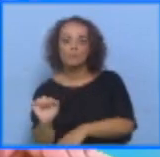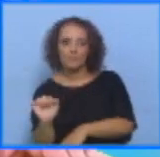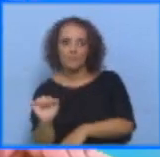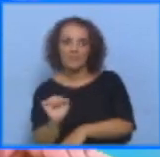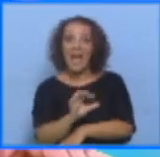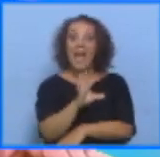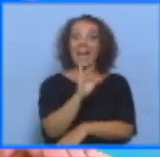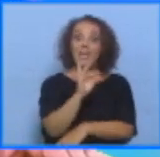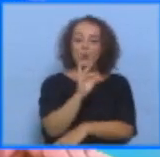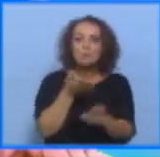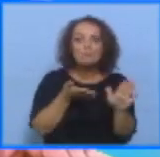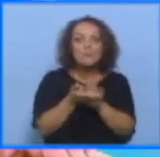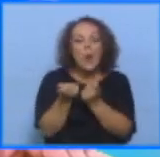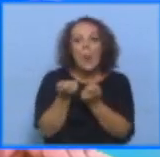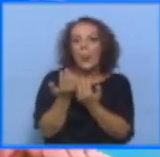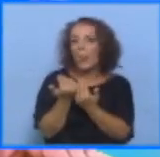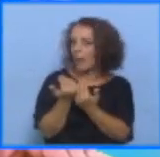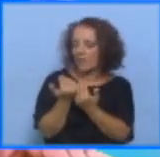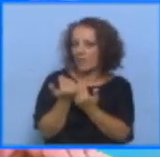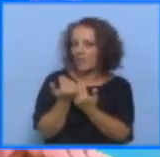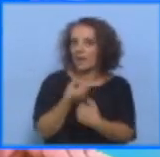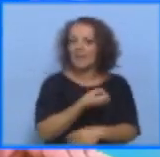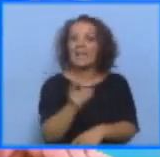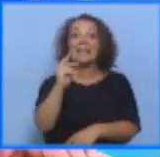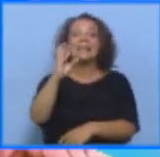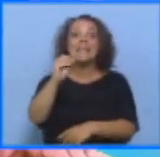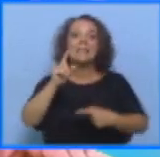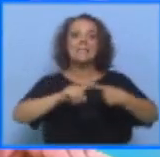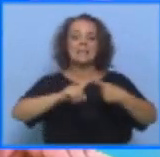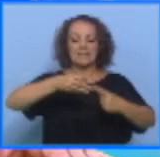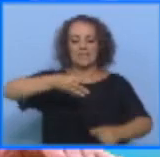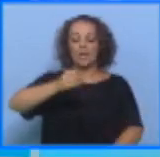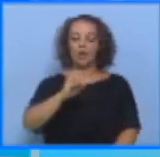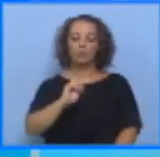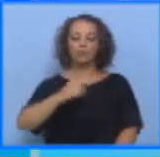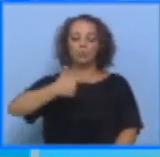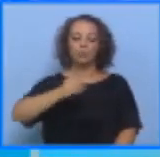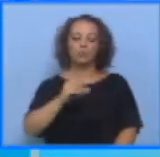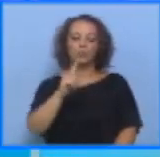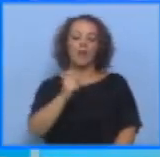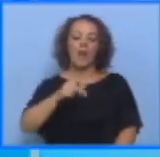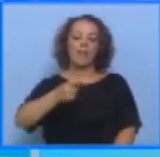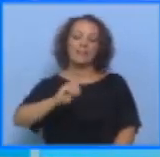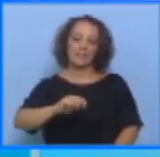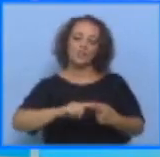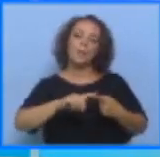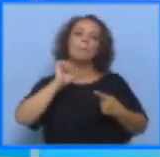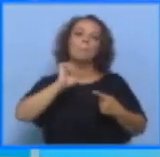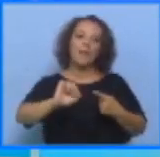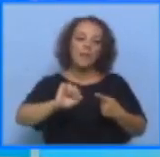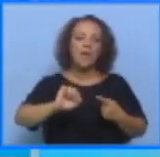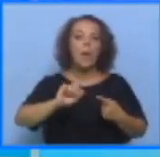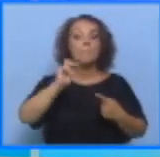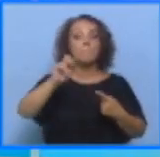14 noviços, 30 postulantes. Okay? Isto é, gente que para o ano pode entrar para o